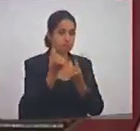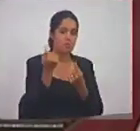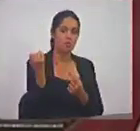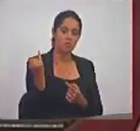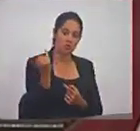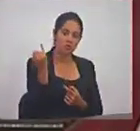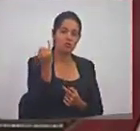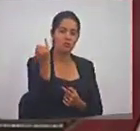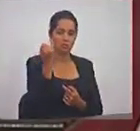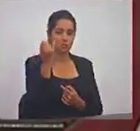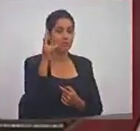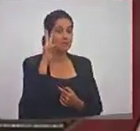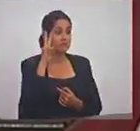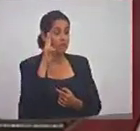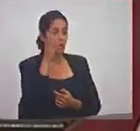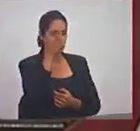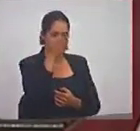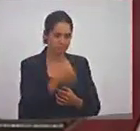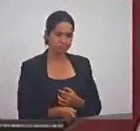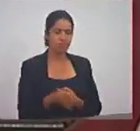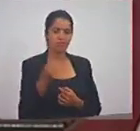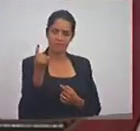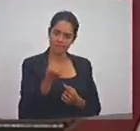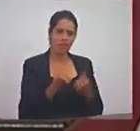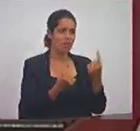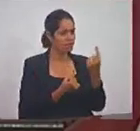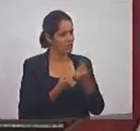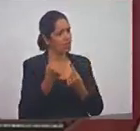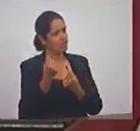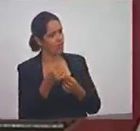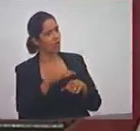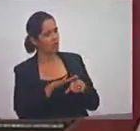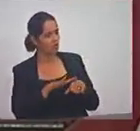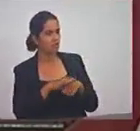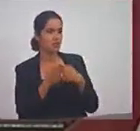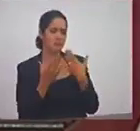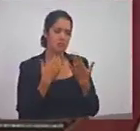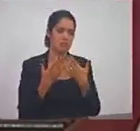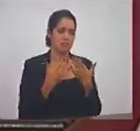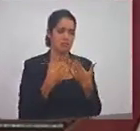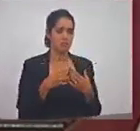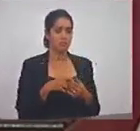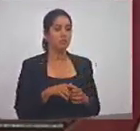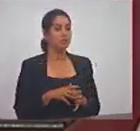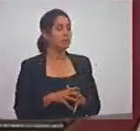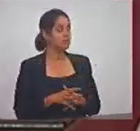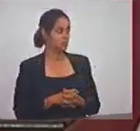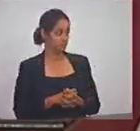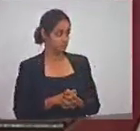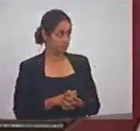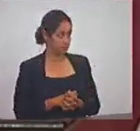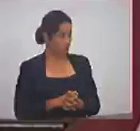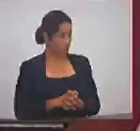numa segunda-feira para ver o trabalho dos seus vereadores, para cobrar depois, e não somente, claro, que